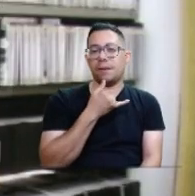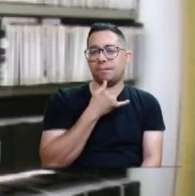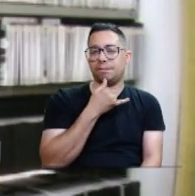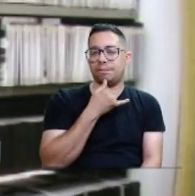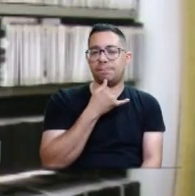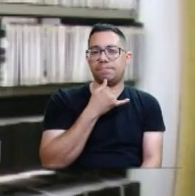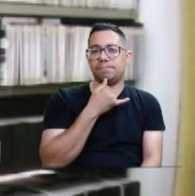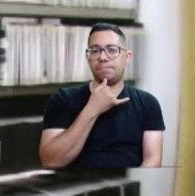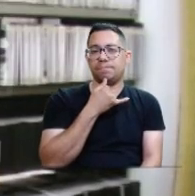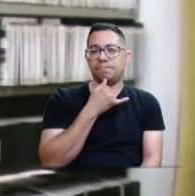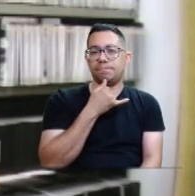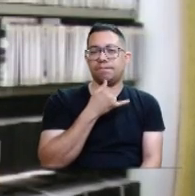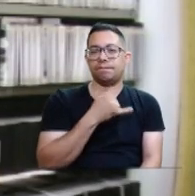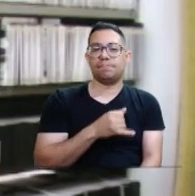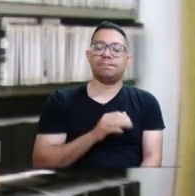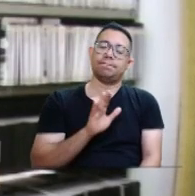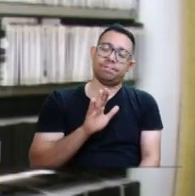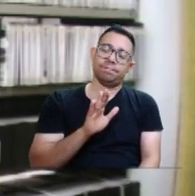Aí foi muito chato.